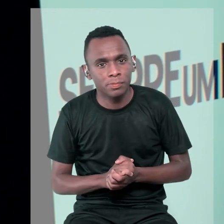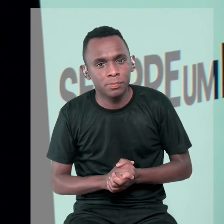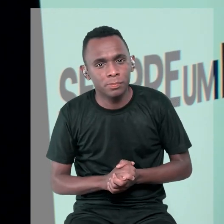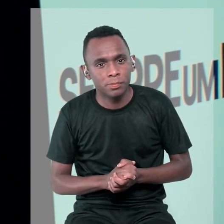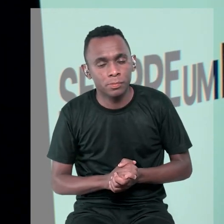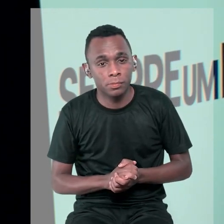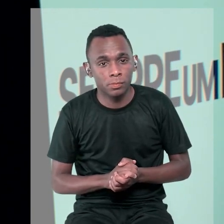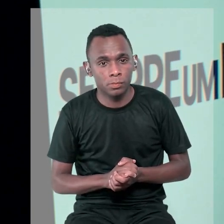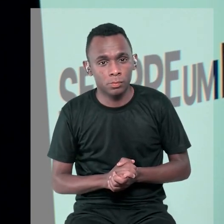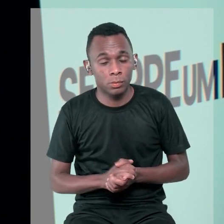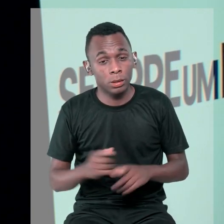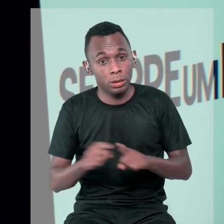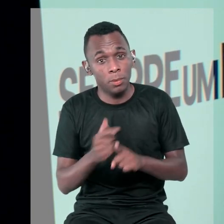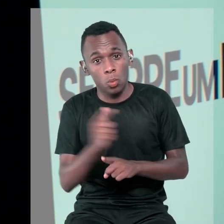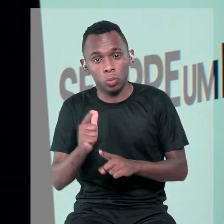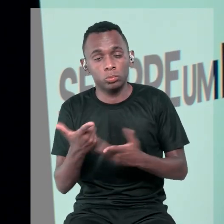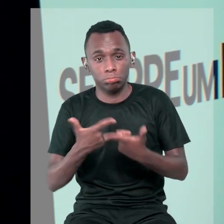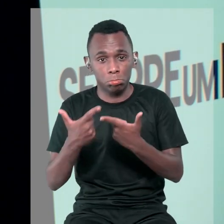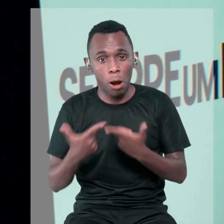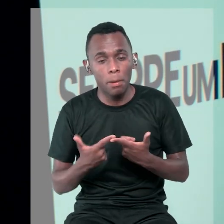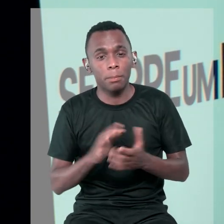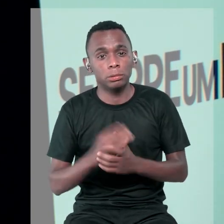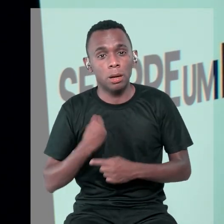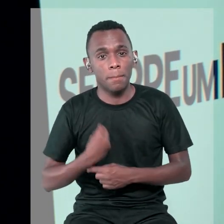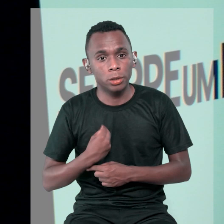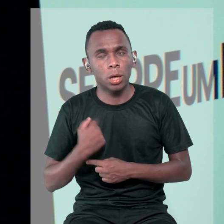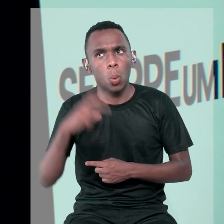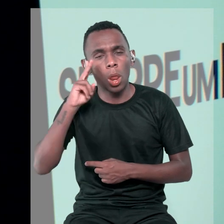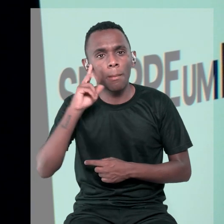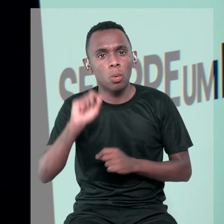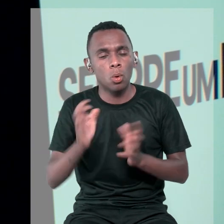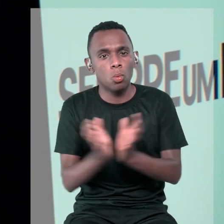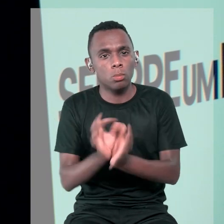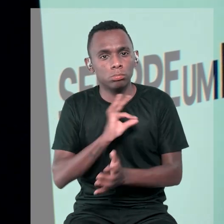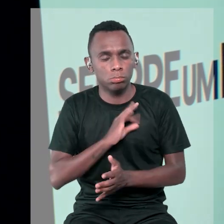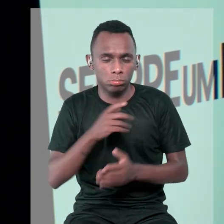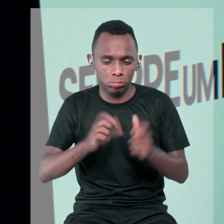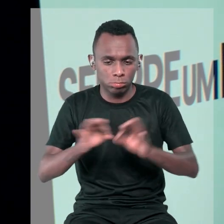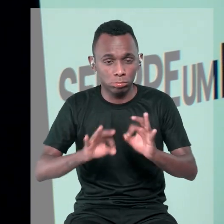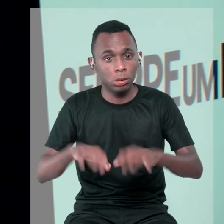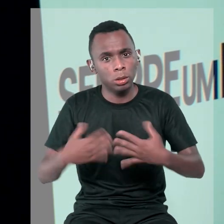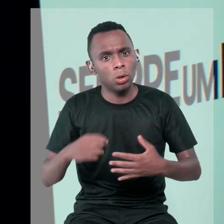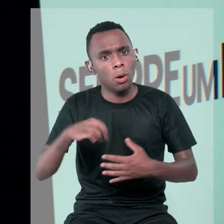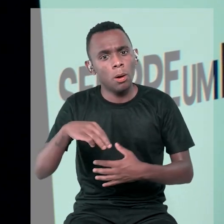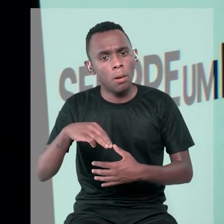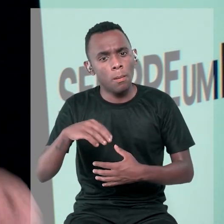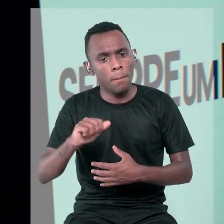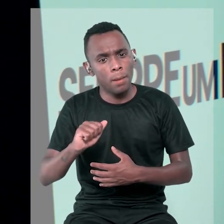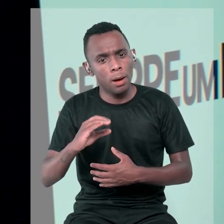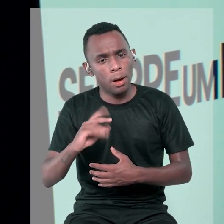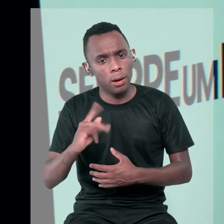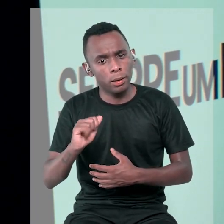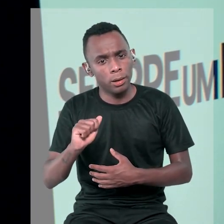E ela traz um outro risco, né, que é essa presença que eu estou lembrando das milícias. Então, Maquiavel já foi um grande crítico das milícias